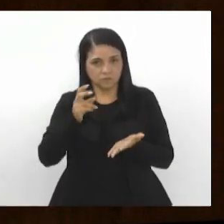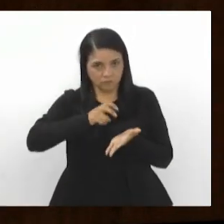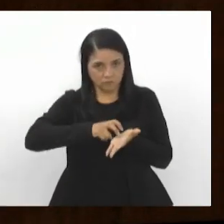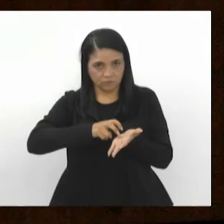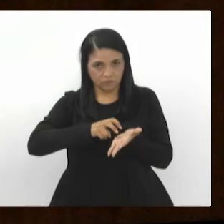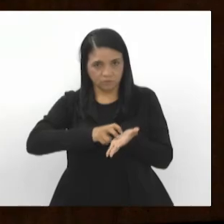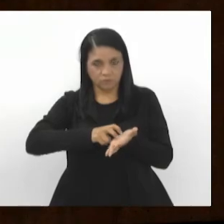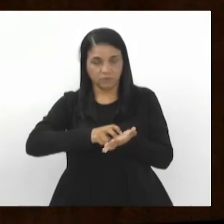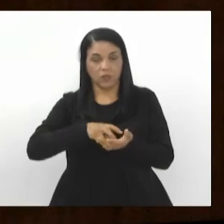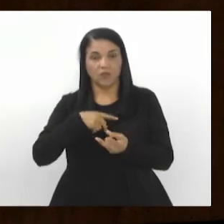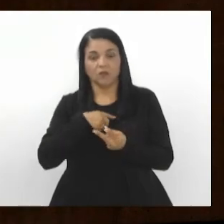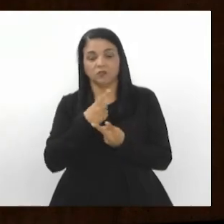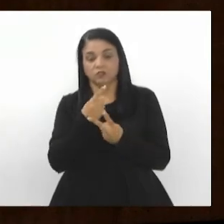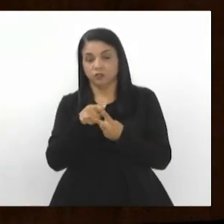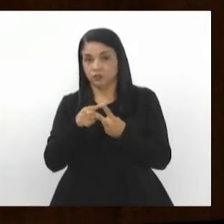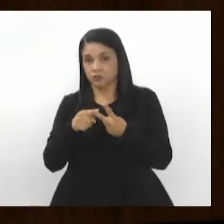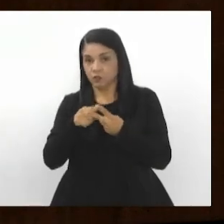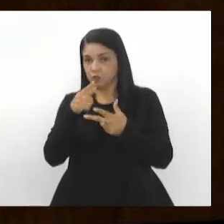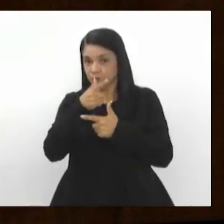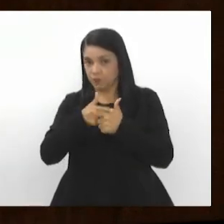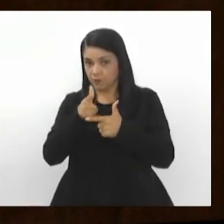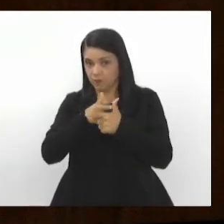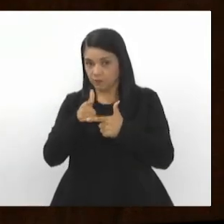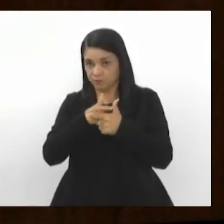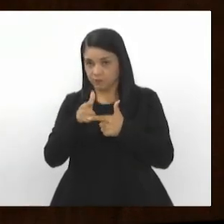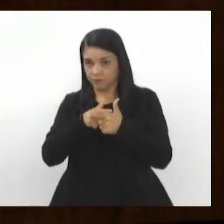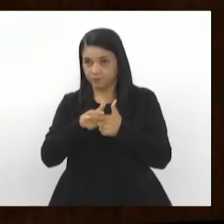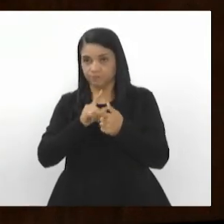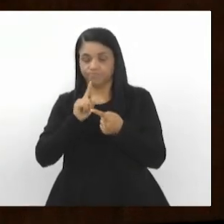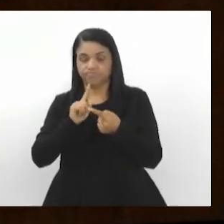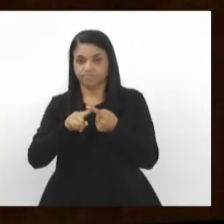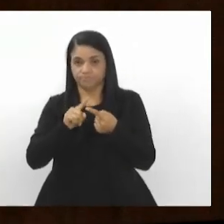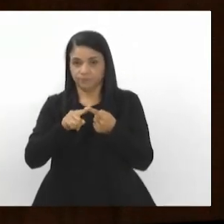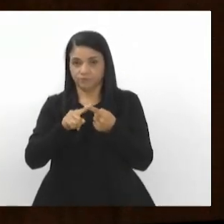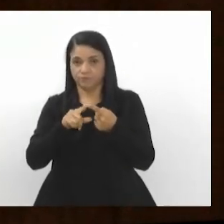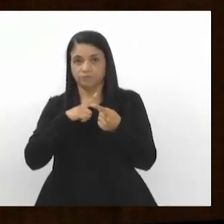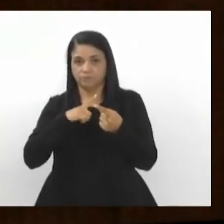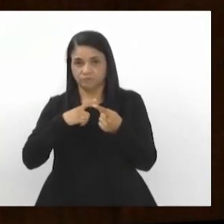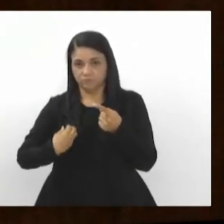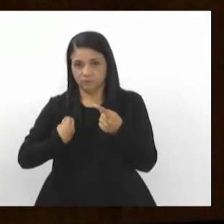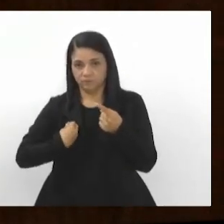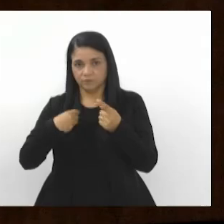dois problemas. Existe um PL